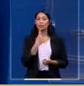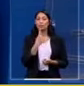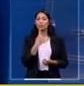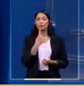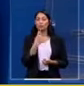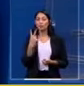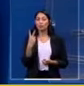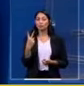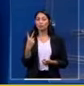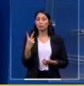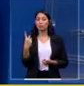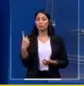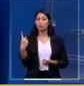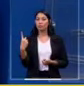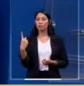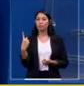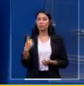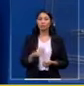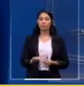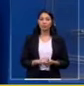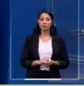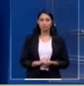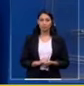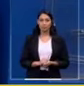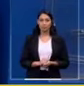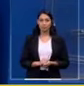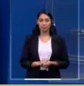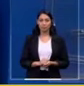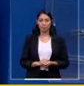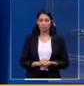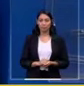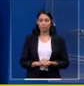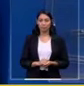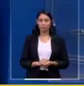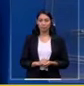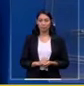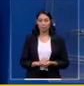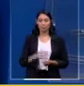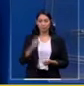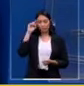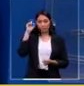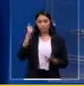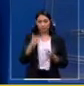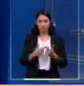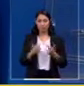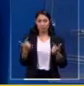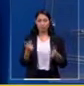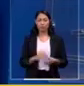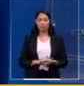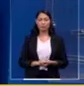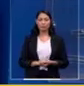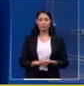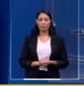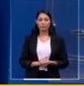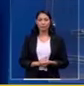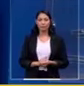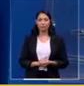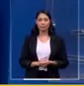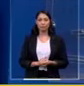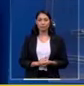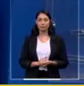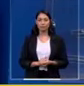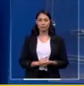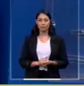vermelha 21, faltam 3 números no dia de sorte, vamos chamar mais um